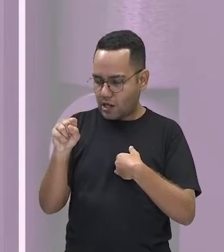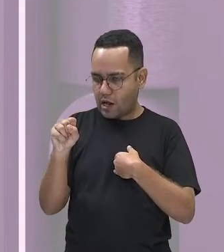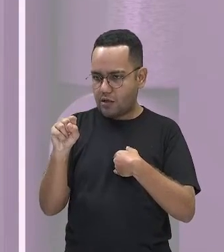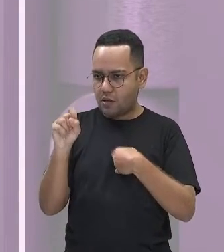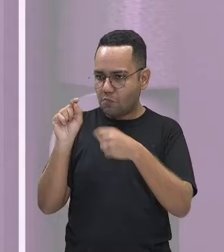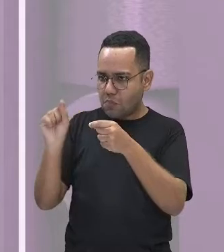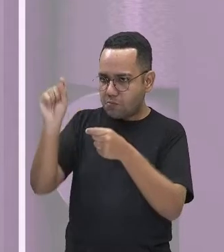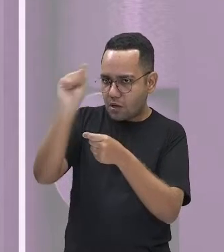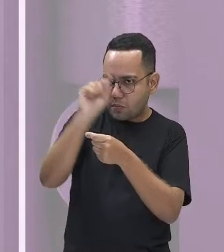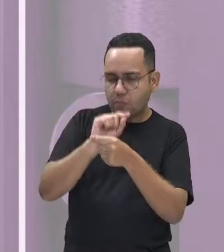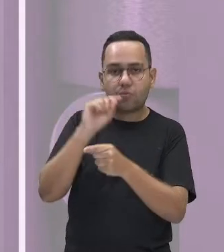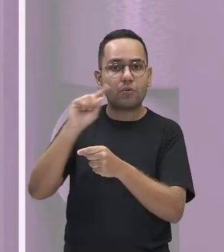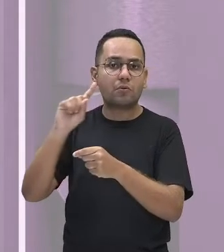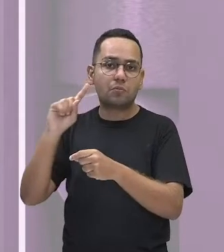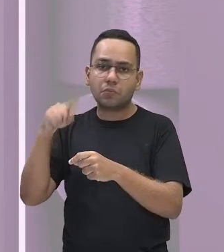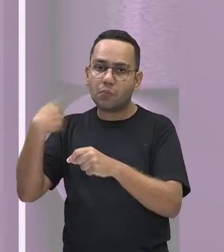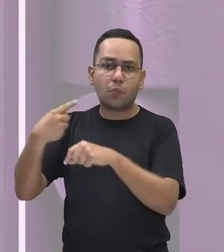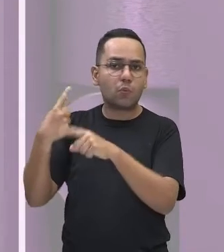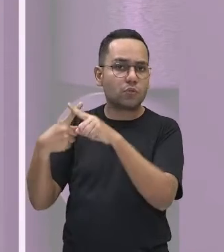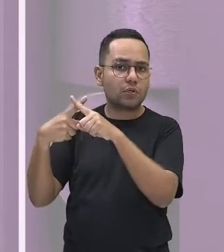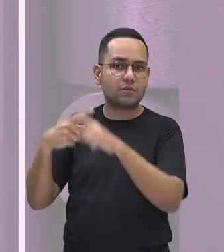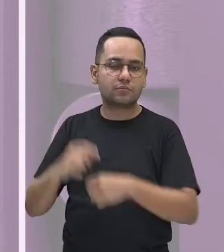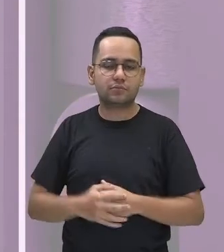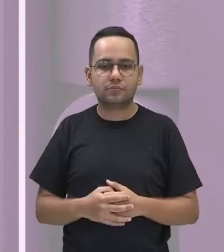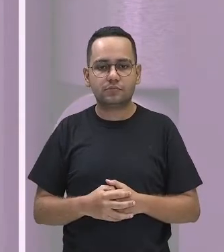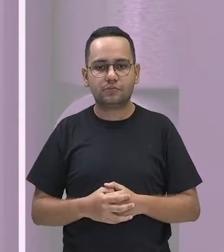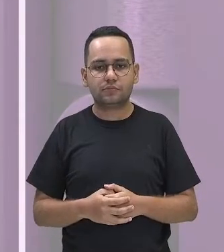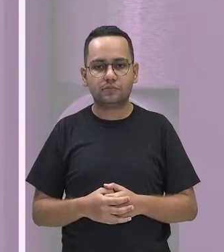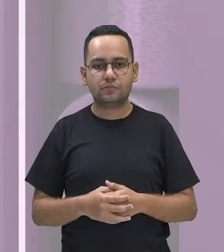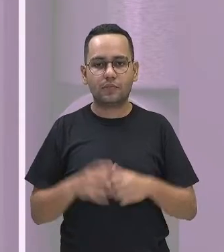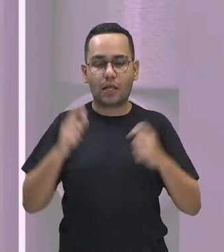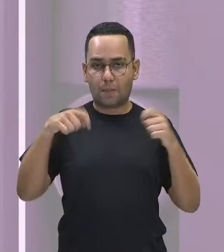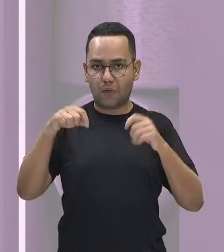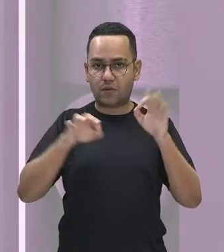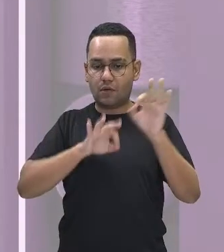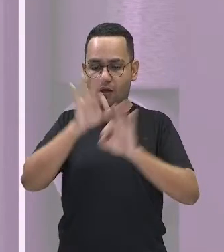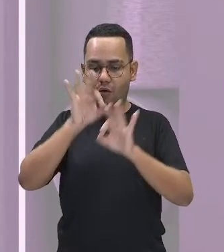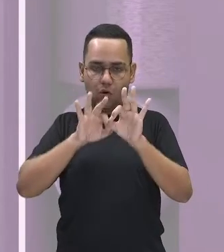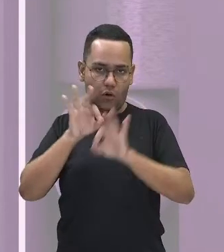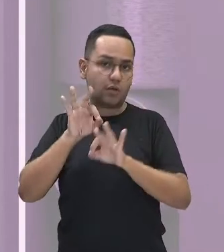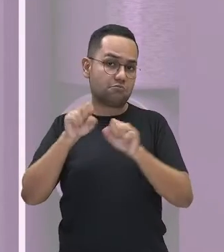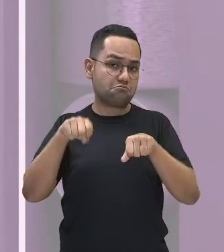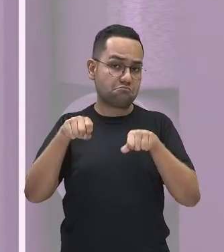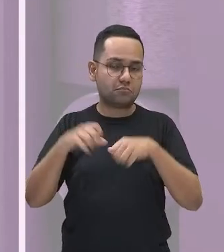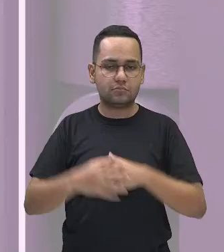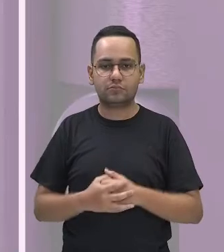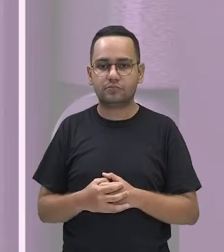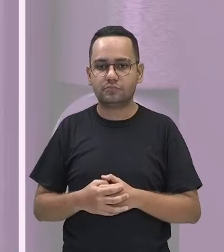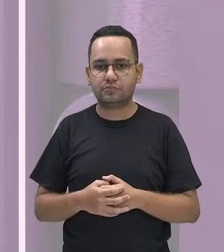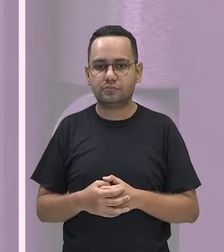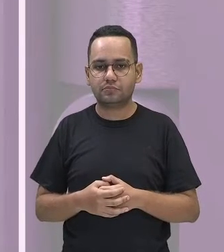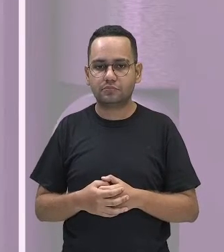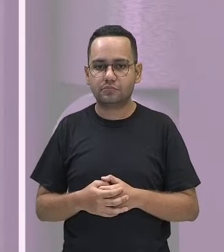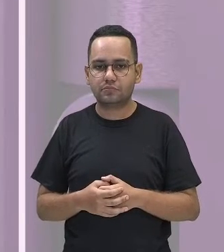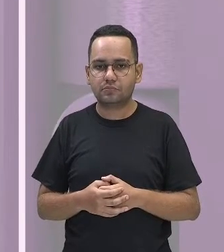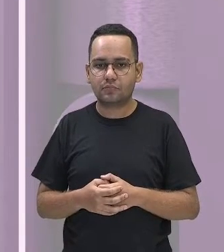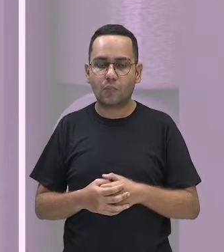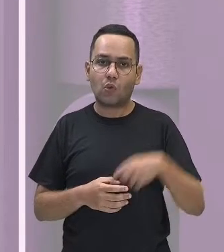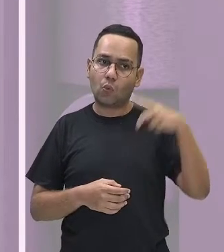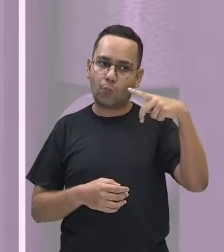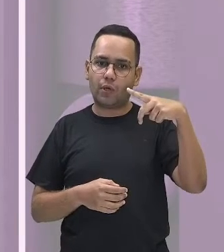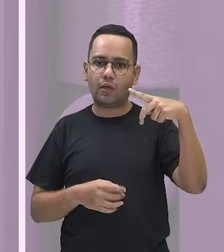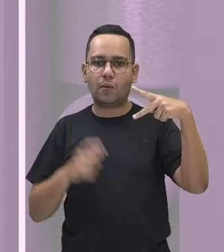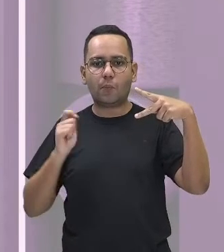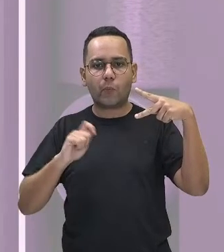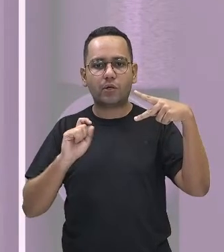simples calcular o perímetro, certo? Então eu posso reorganizar essa expressão. No lugar lá do P de perímetro,